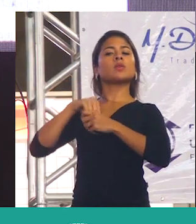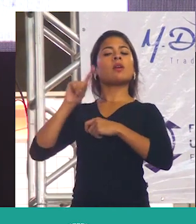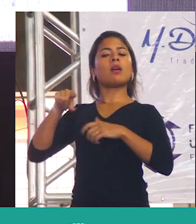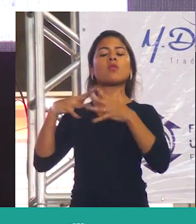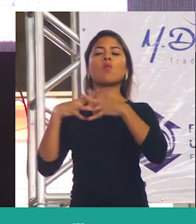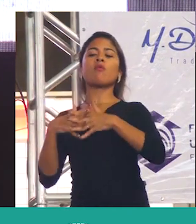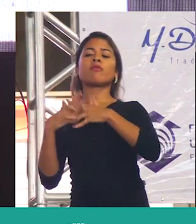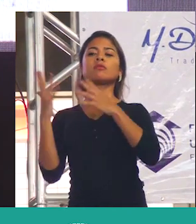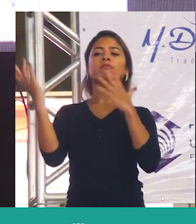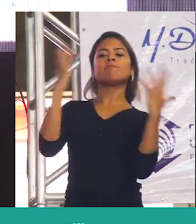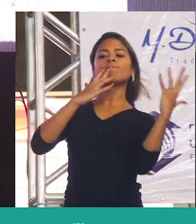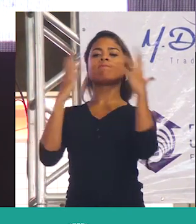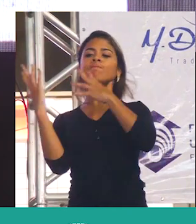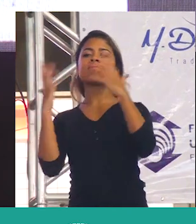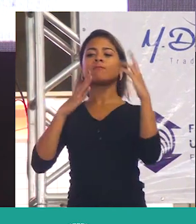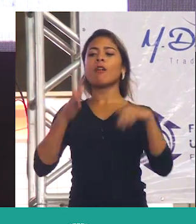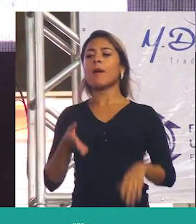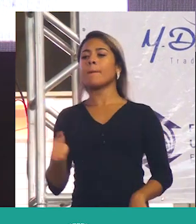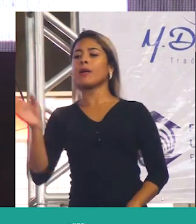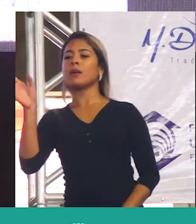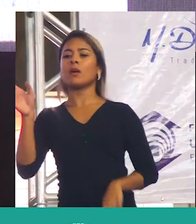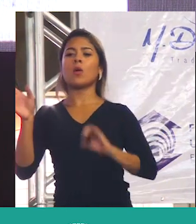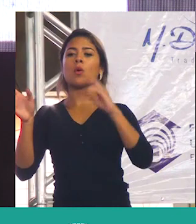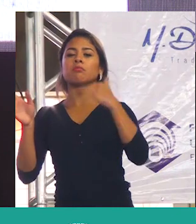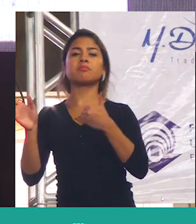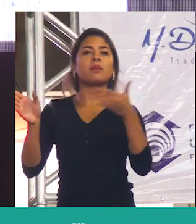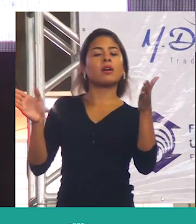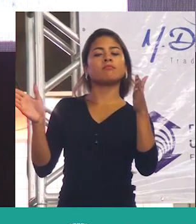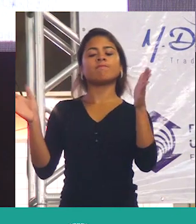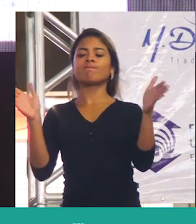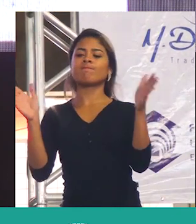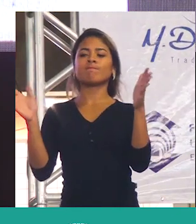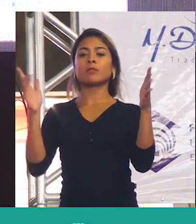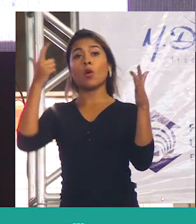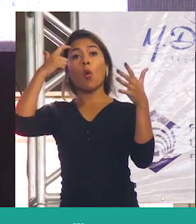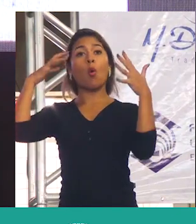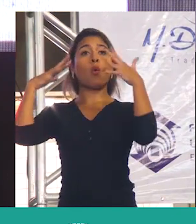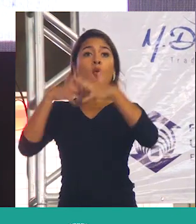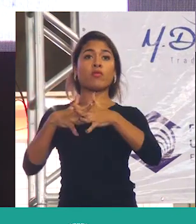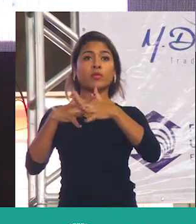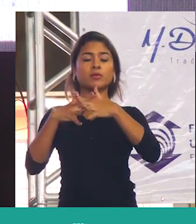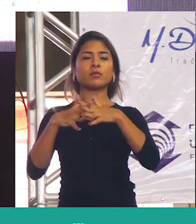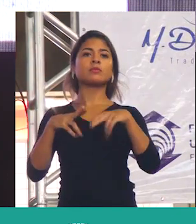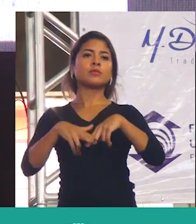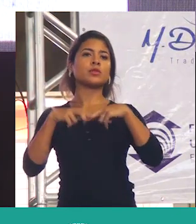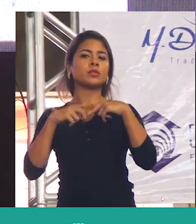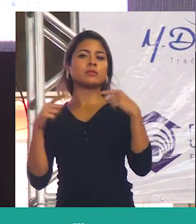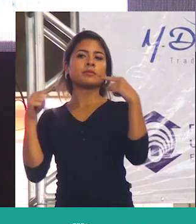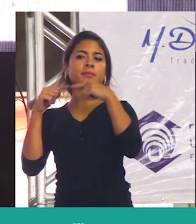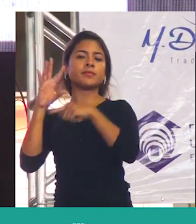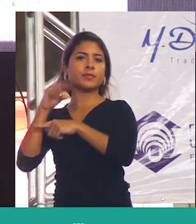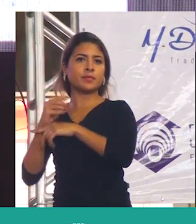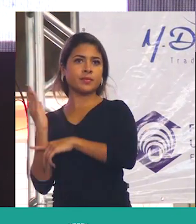a esquerda ou vai para a direita? Então, pessoal, na sequência...